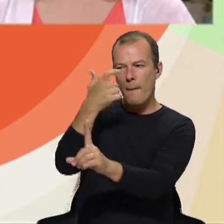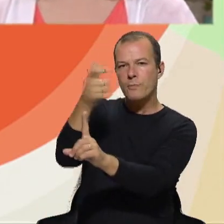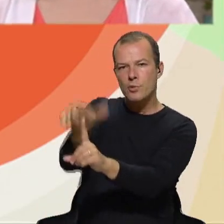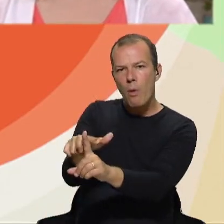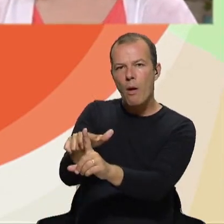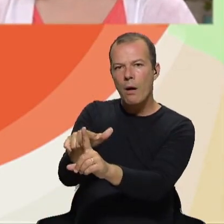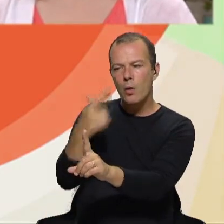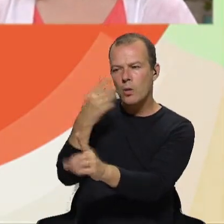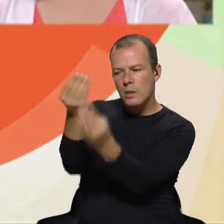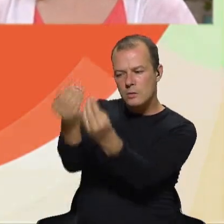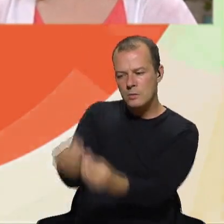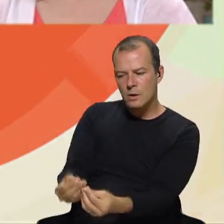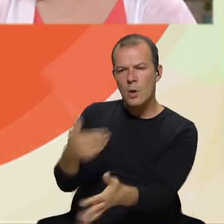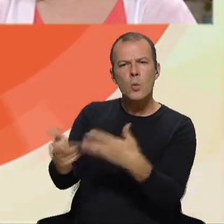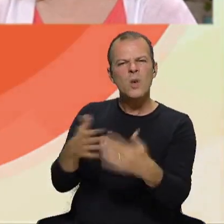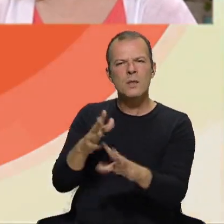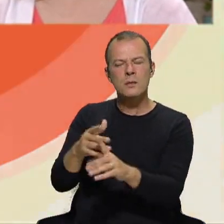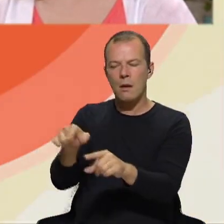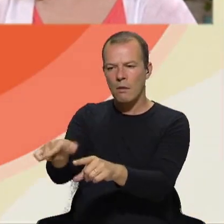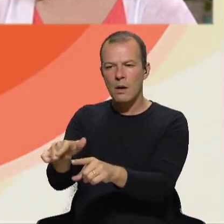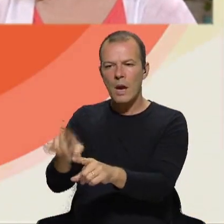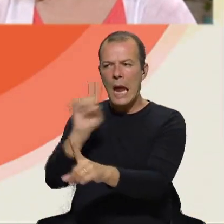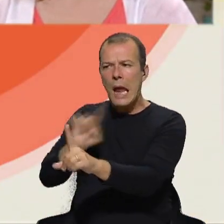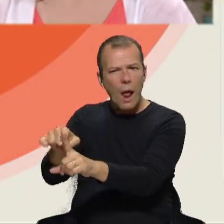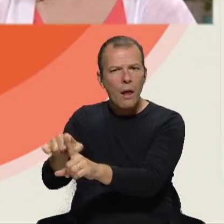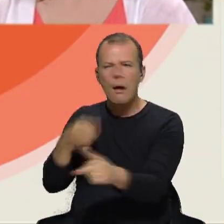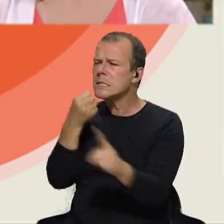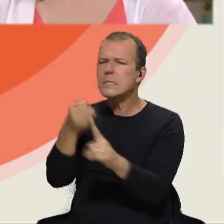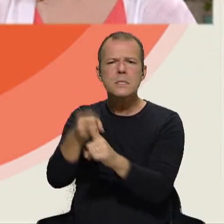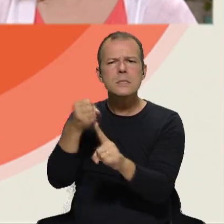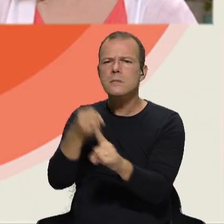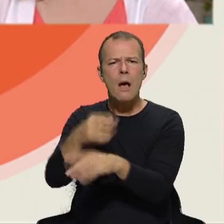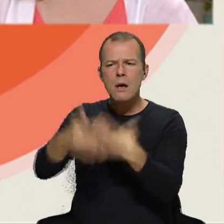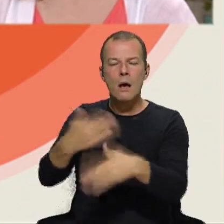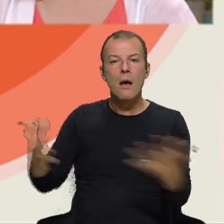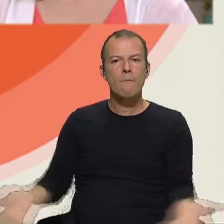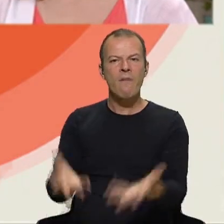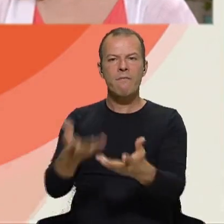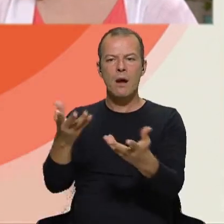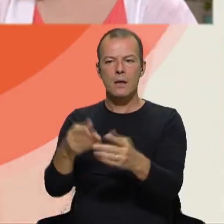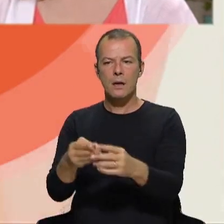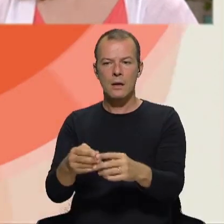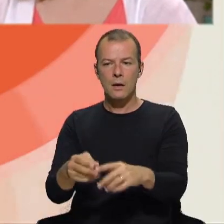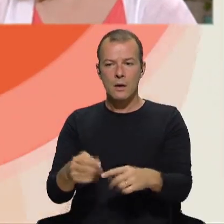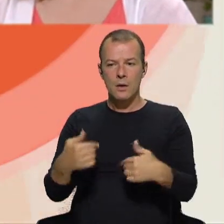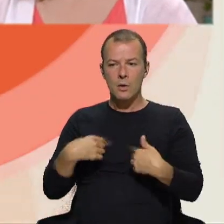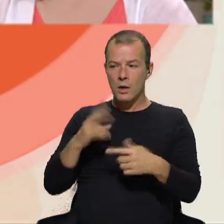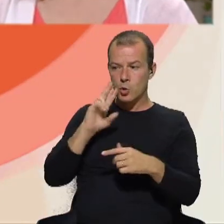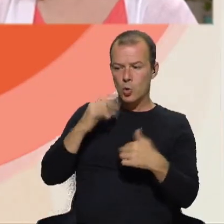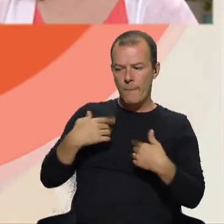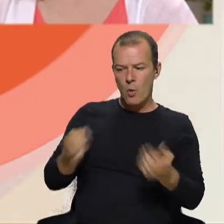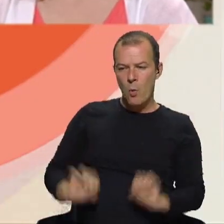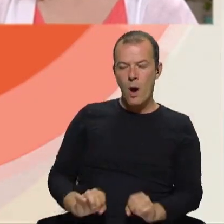que, independentemente das suas fragilidades, ou ela corre atrás, ela motiva a dizer-me que não há desculpa para mim que não tenho,